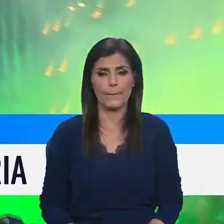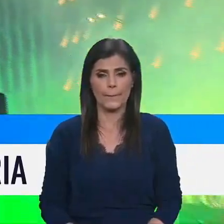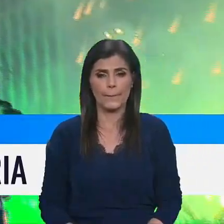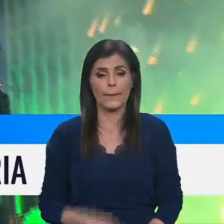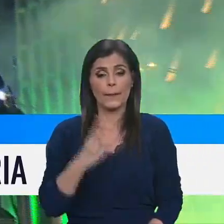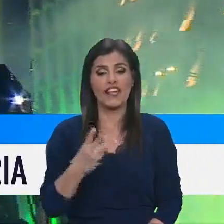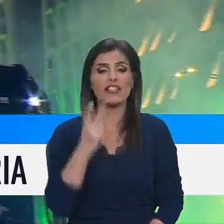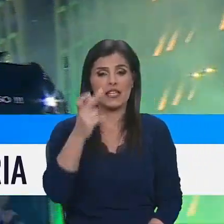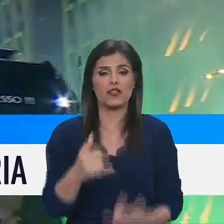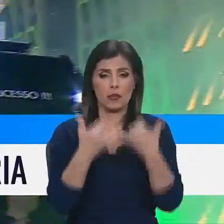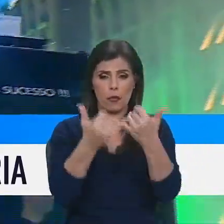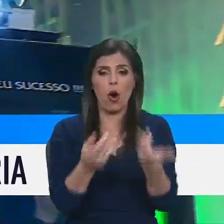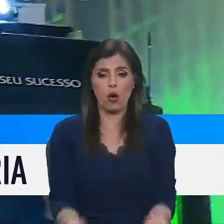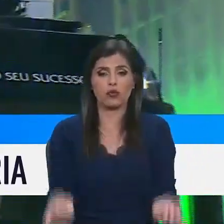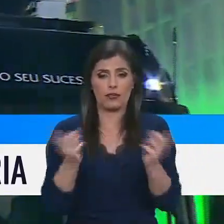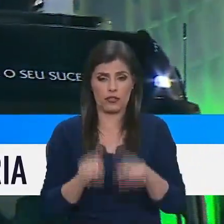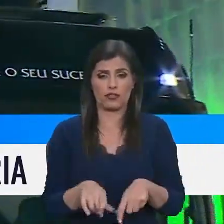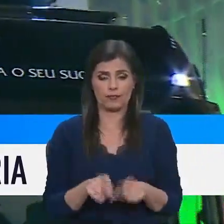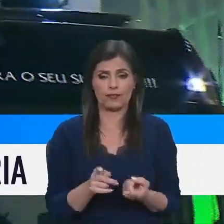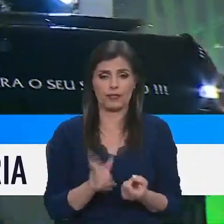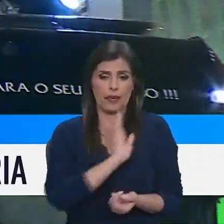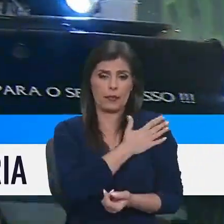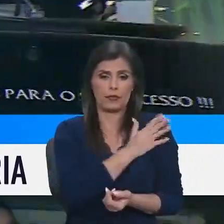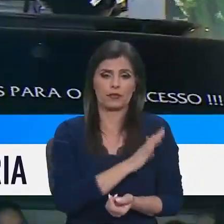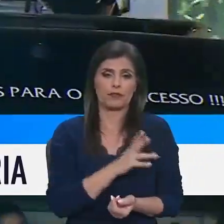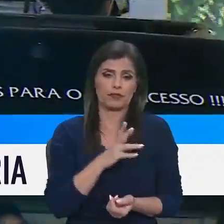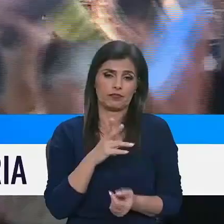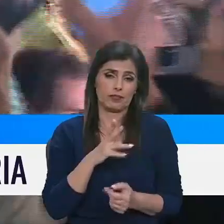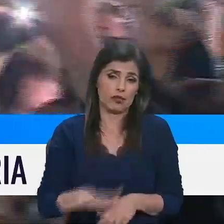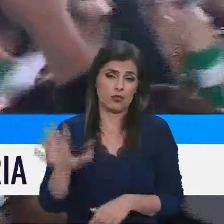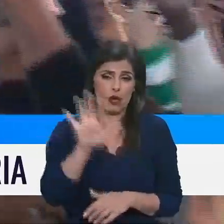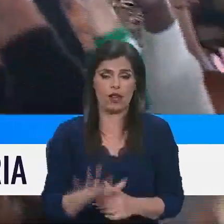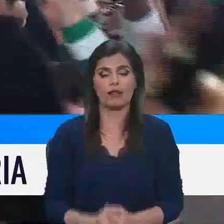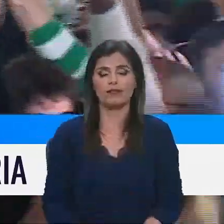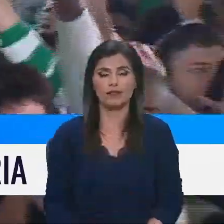Três anos depois, outra vez, campeões nacionais.